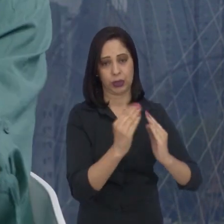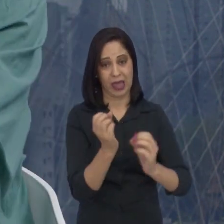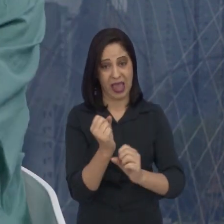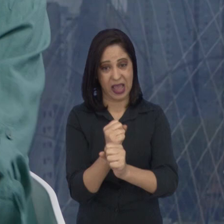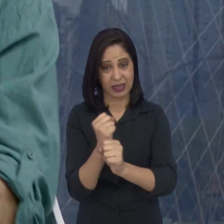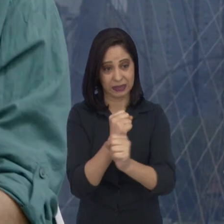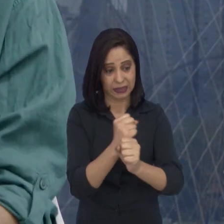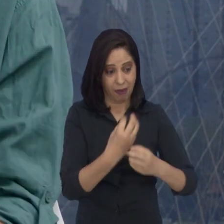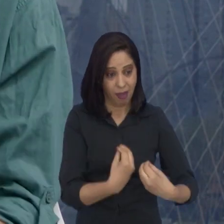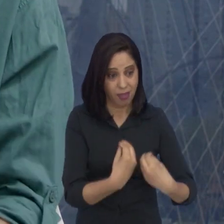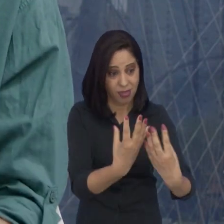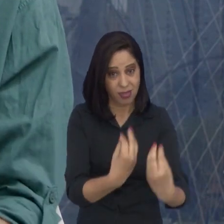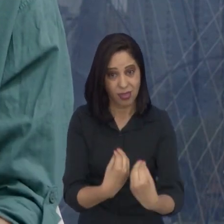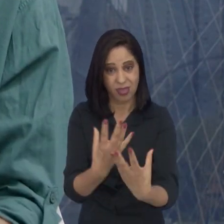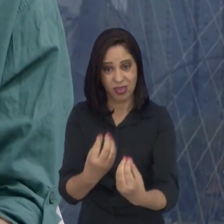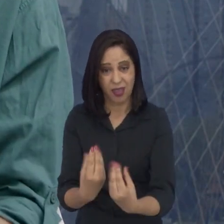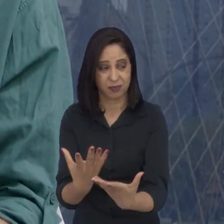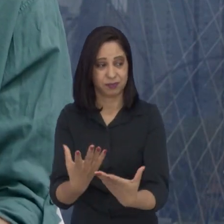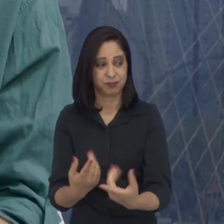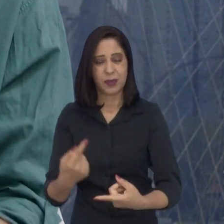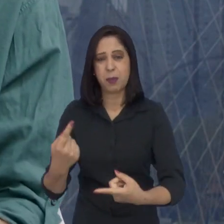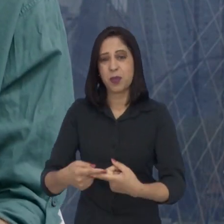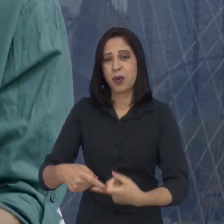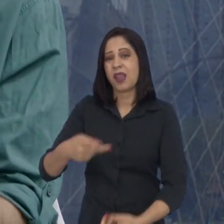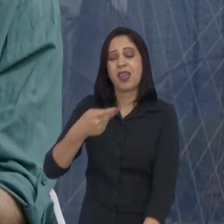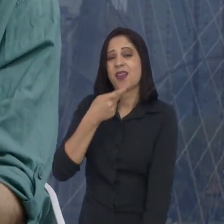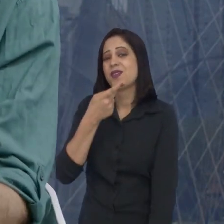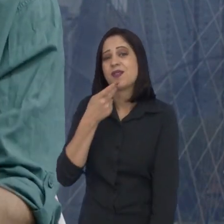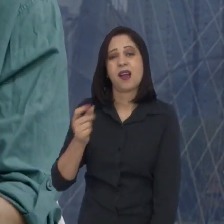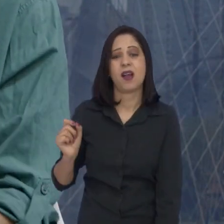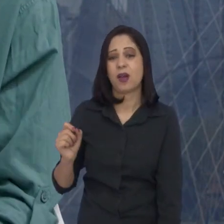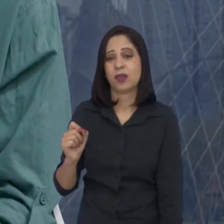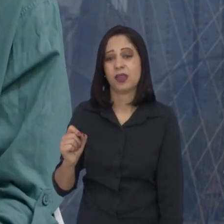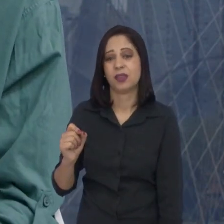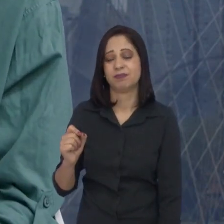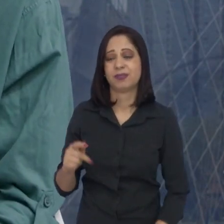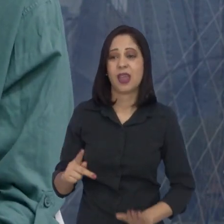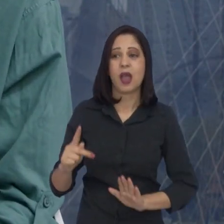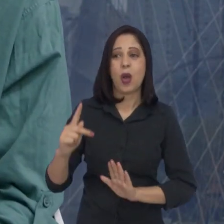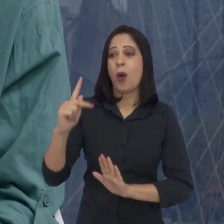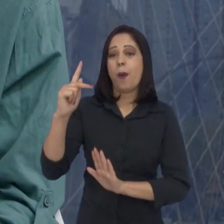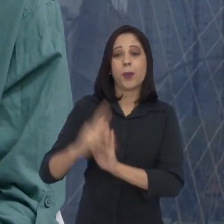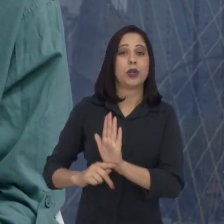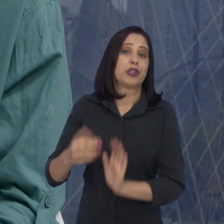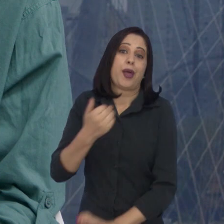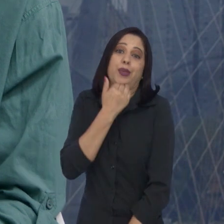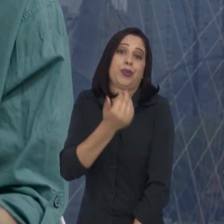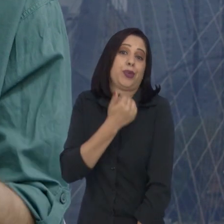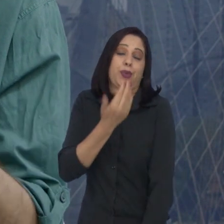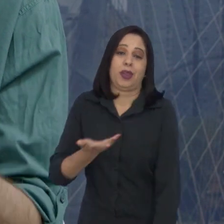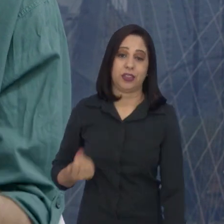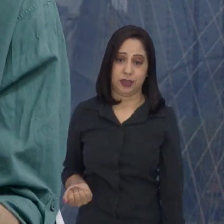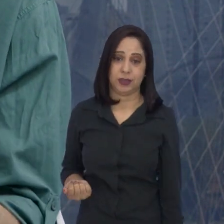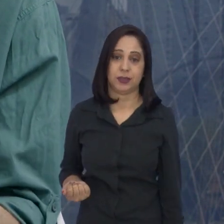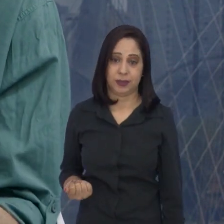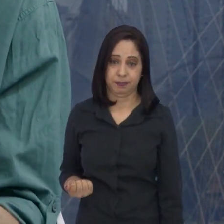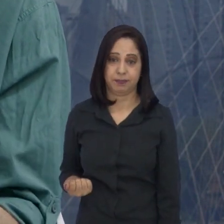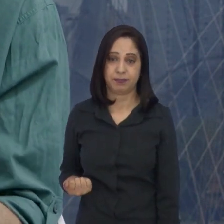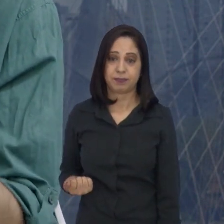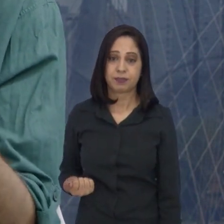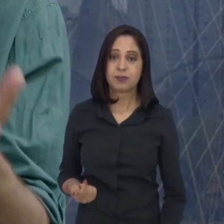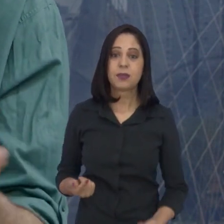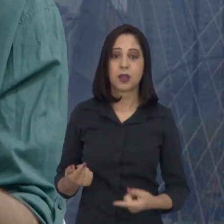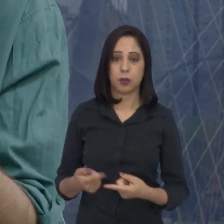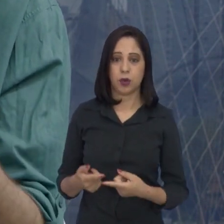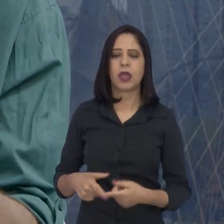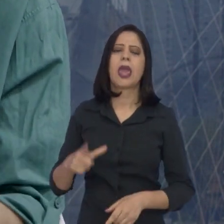fala que os programas não atendem ao déficit? Primeiro que a própria leitura desse déficit